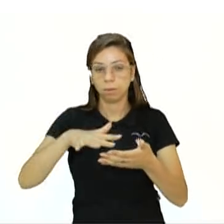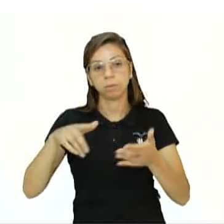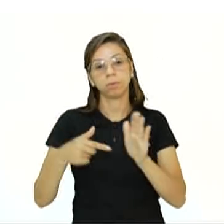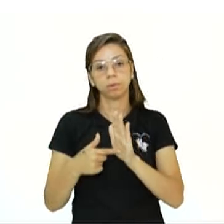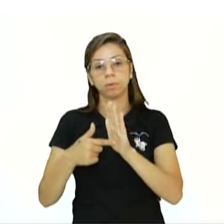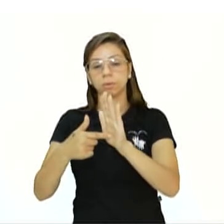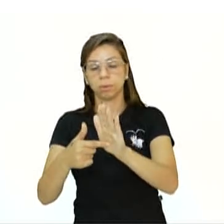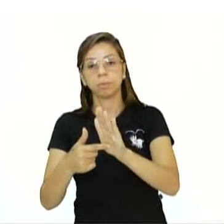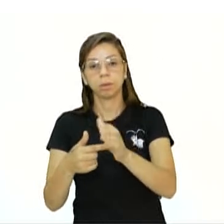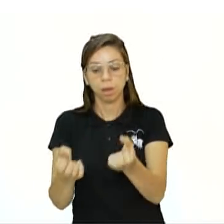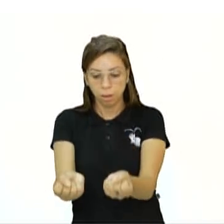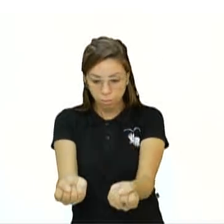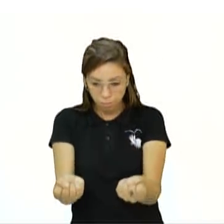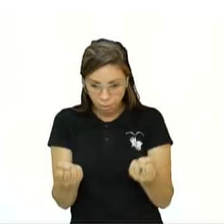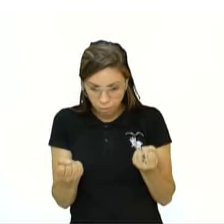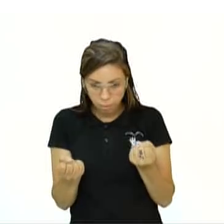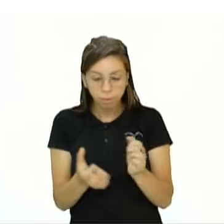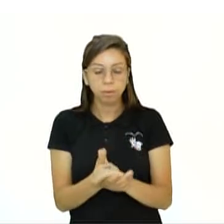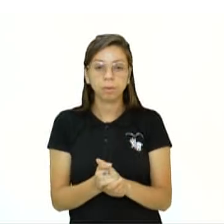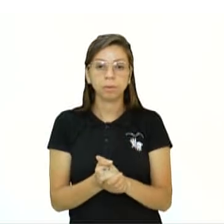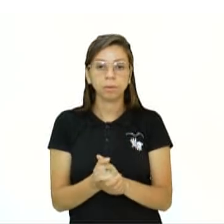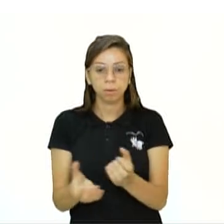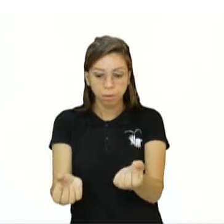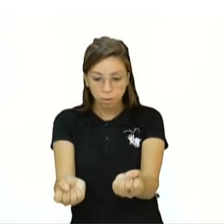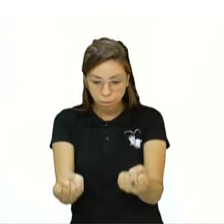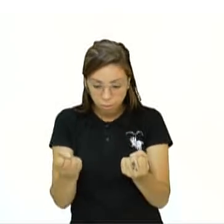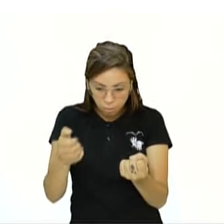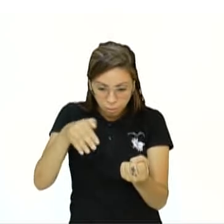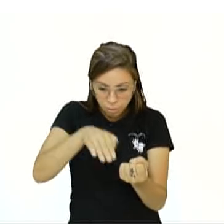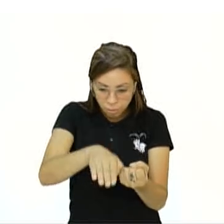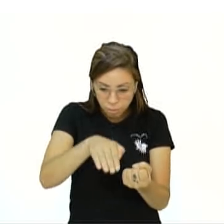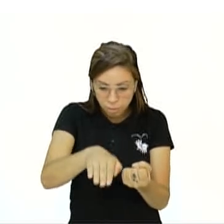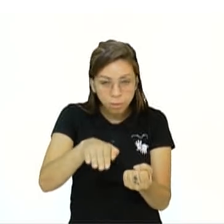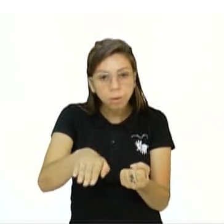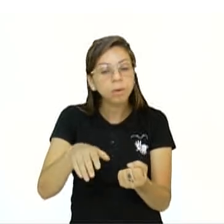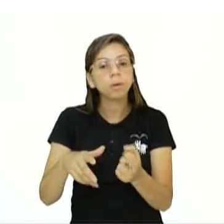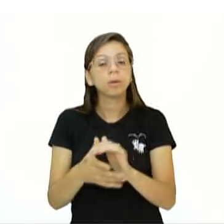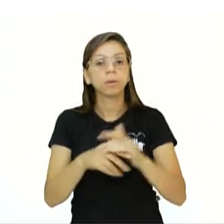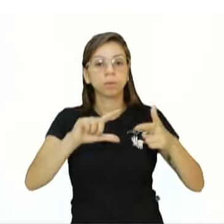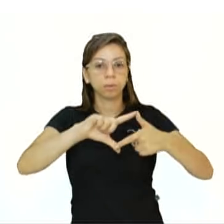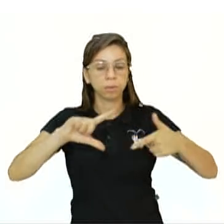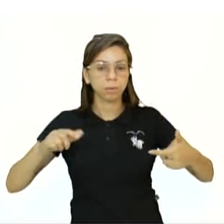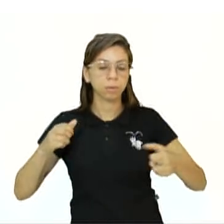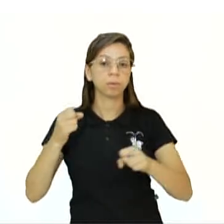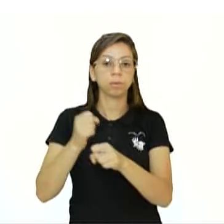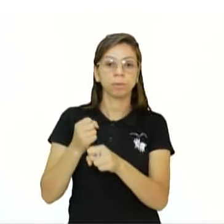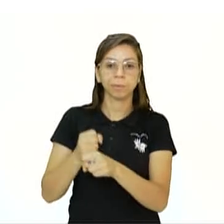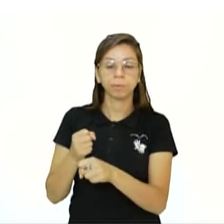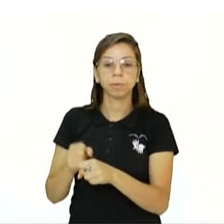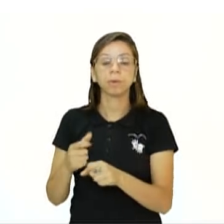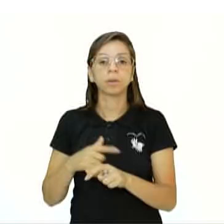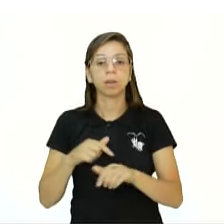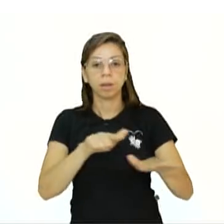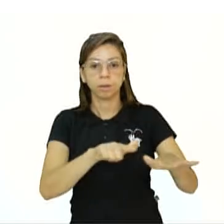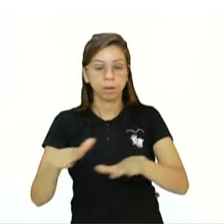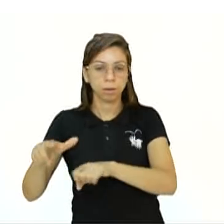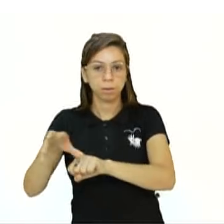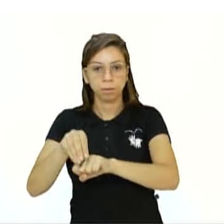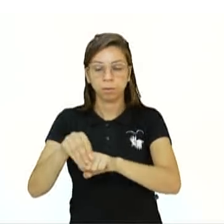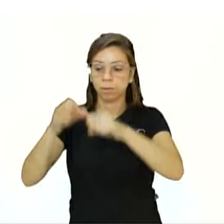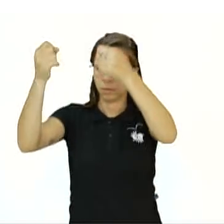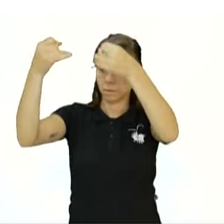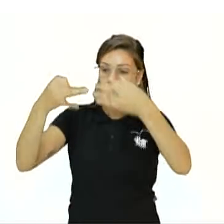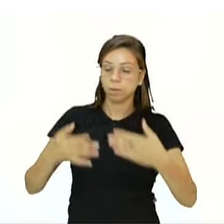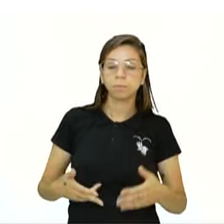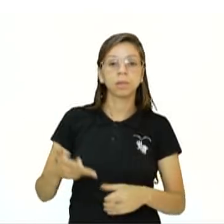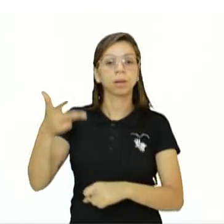representado por uma gaveta, que será preenchida com os sólidos construídos nas aulas da Semana do Conhecimento, e explicar,